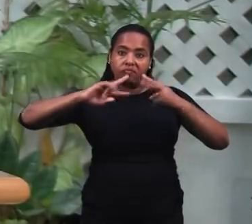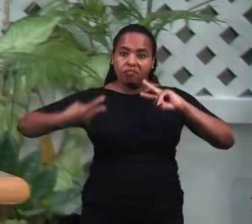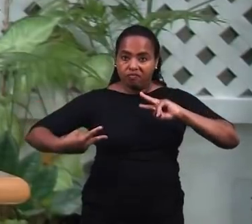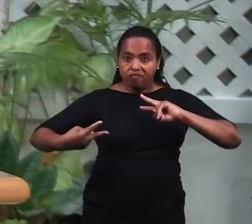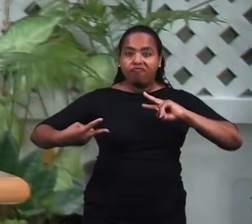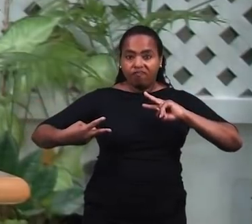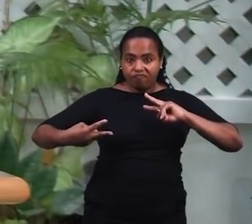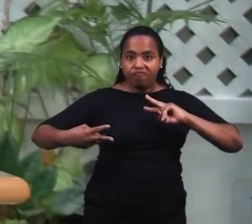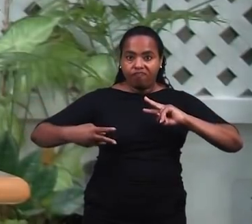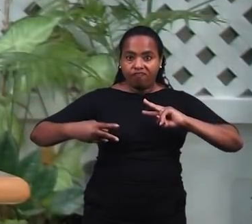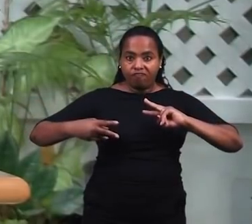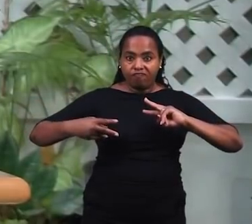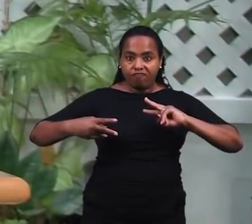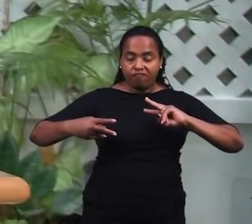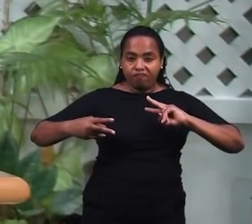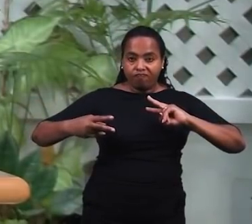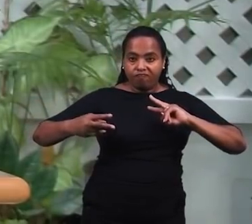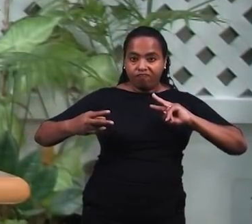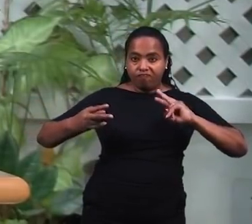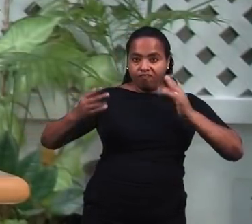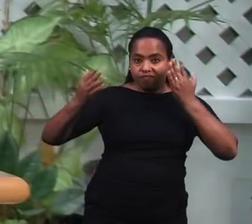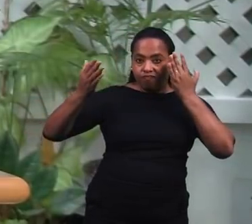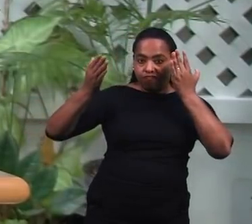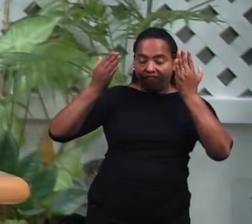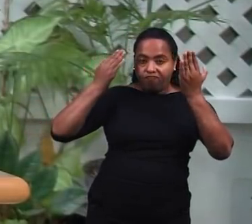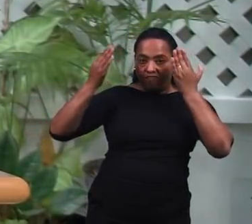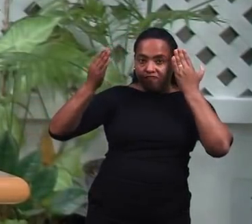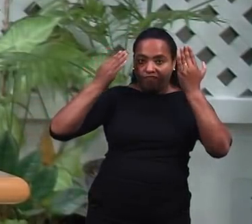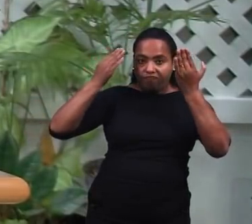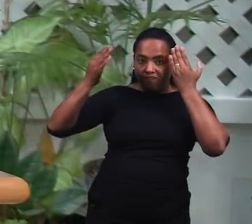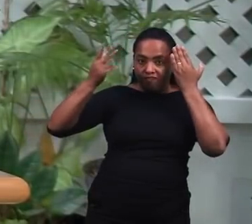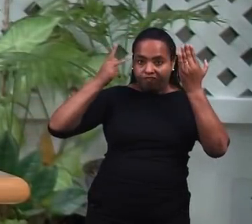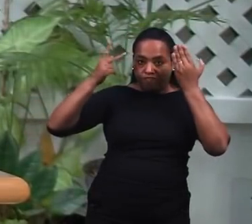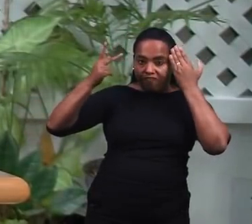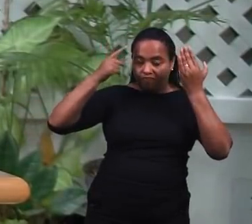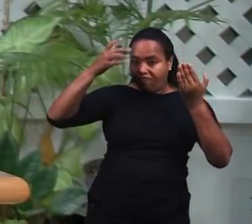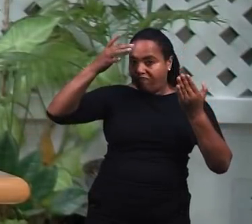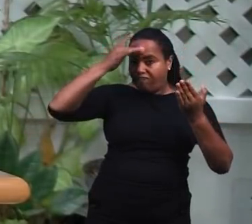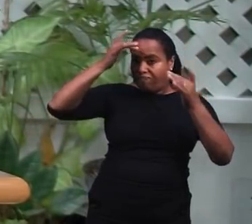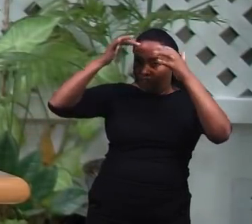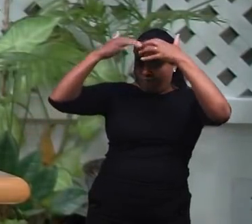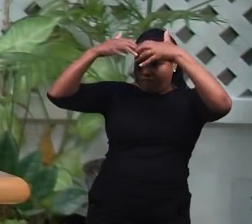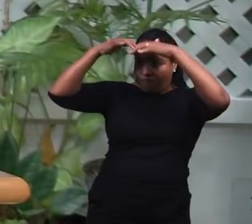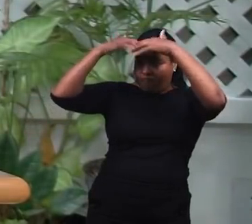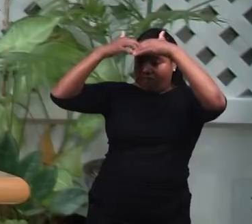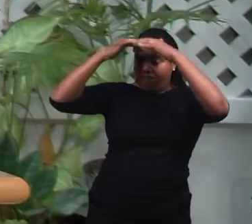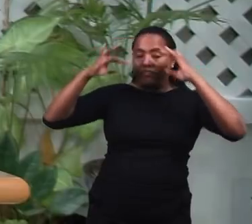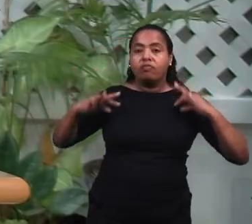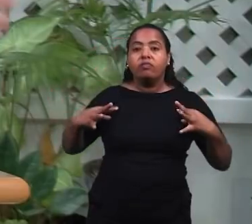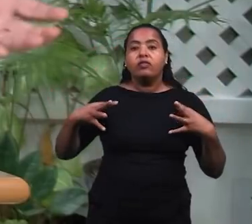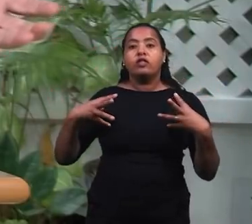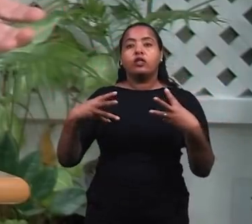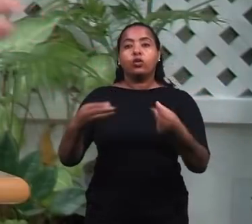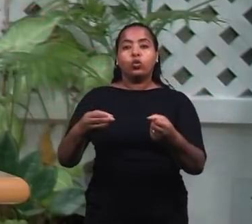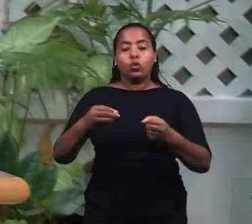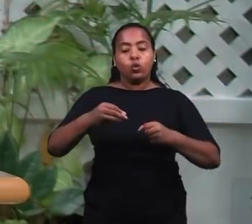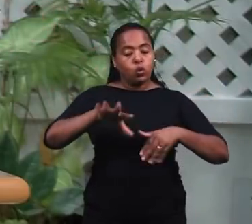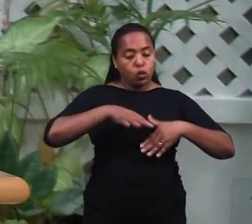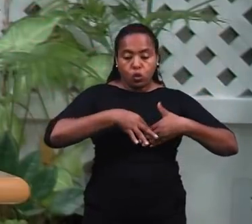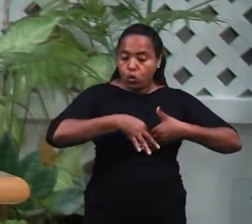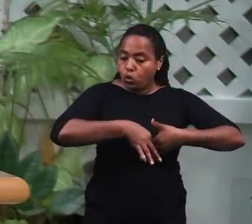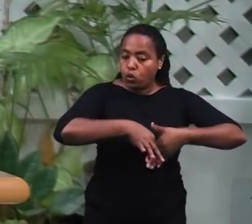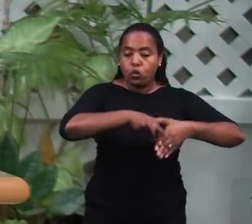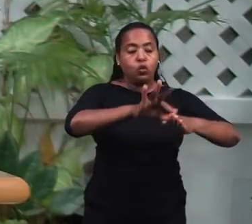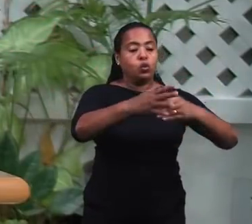genéticos, psicológicos, aquilo tudo que o homem tem, ele leva para onde ele